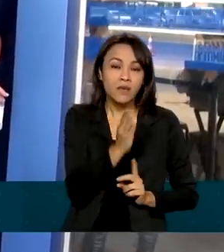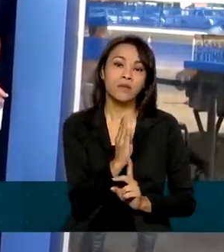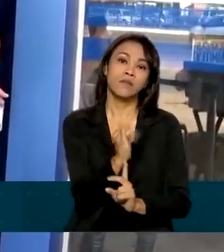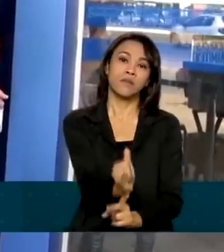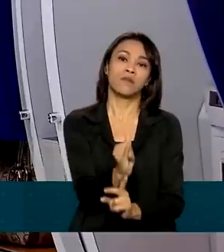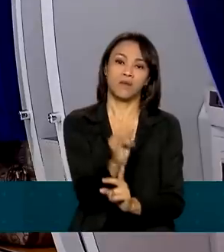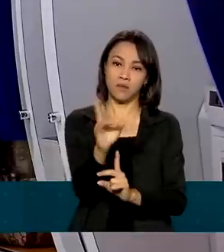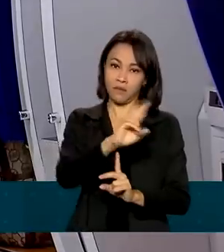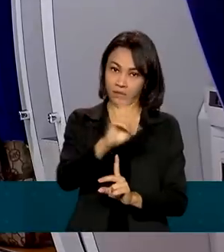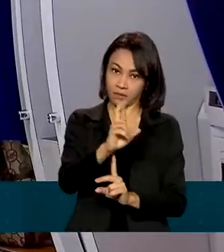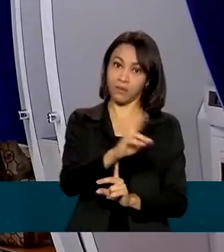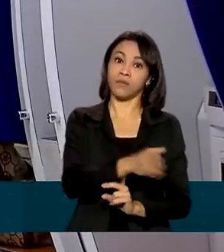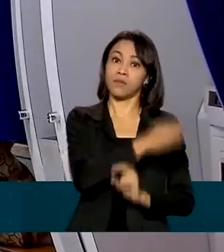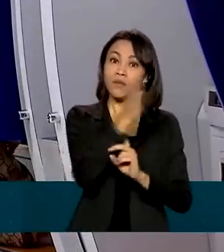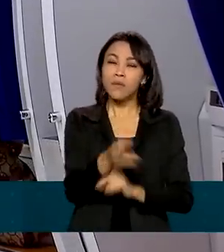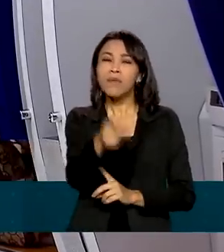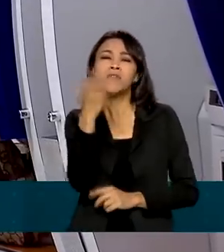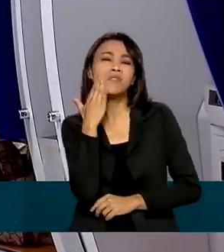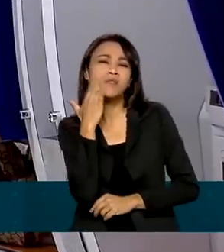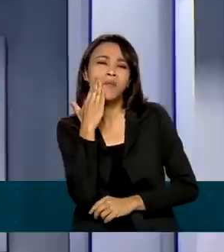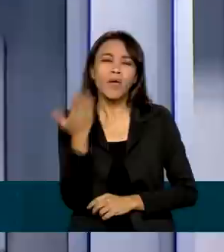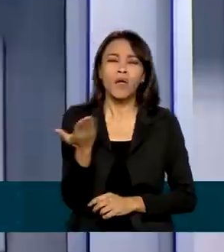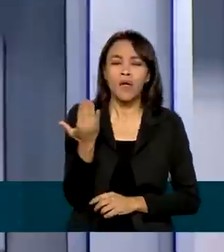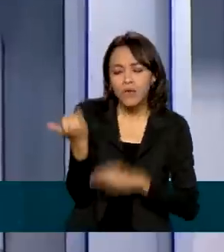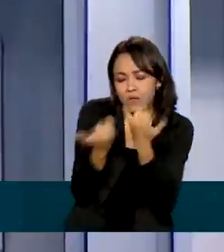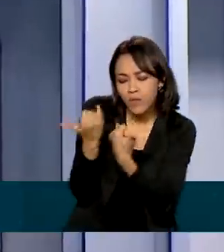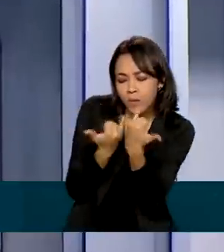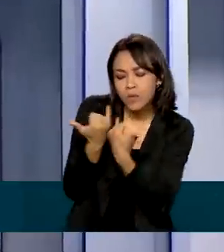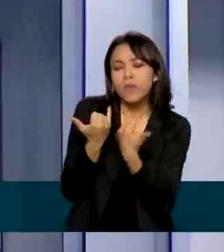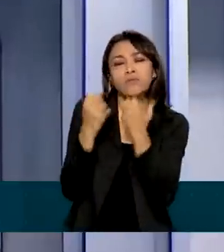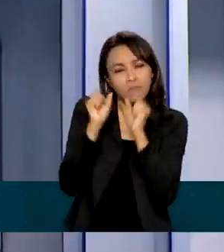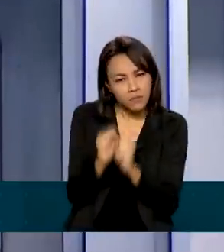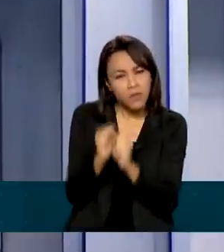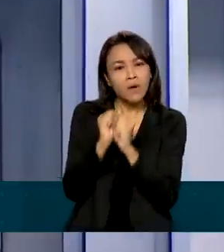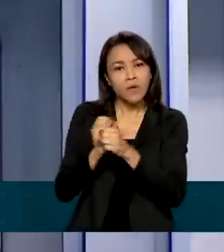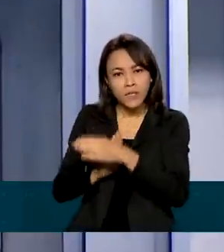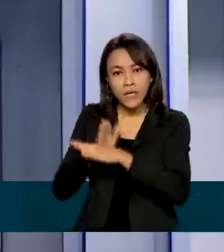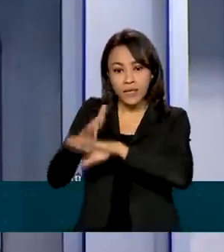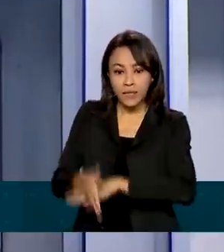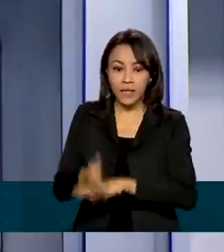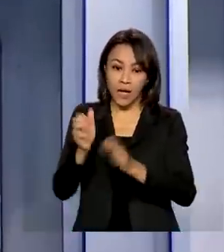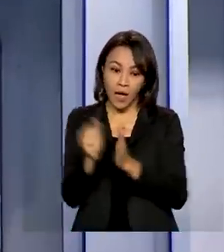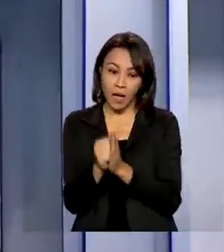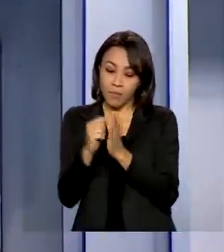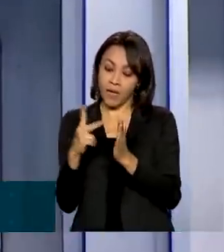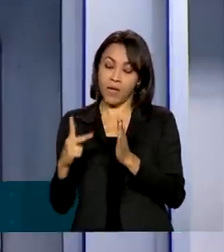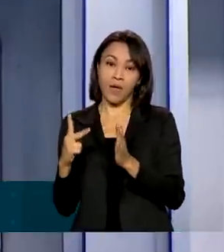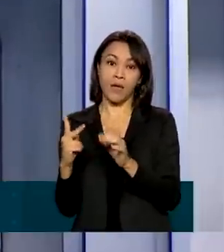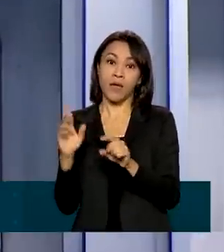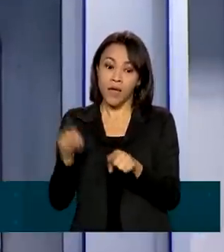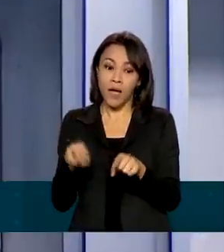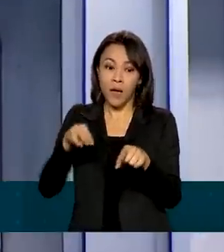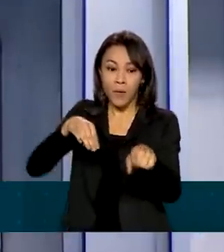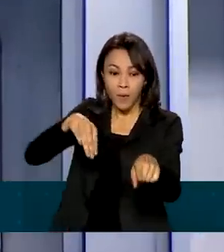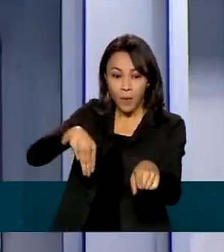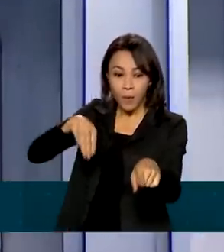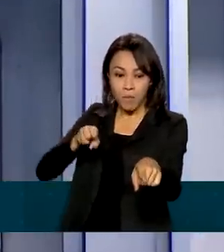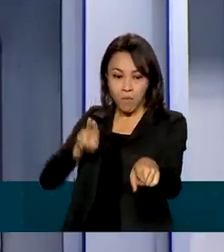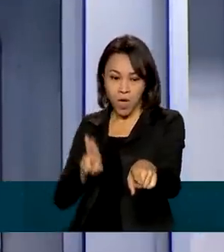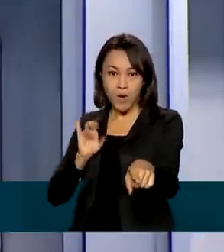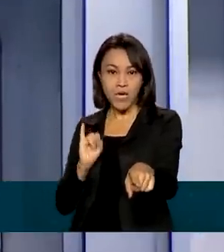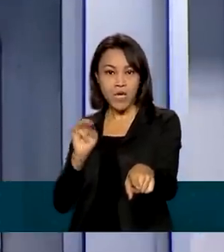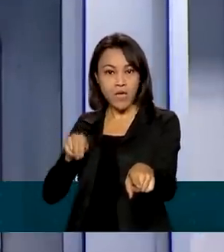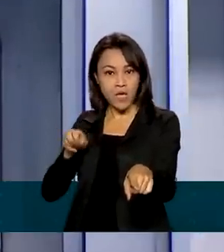de reais, né? E para consultar o valor, né, o beneficiário pode entrar lá no aplicativo Meu INSS, né, que está disponível